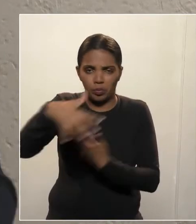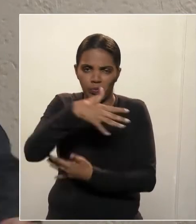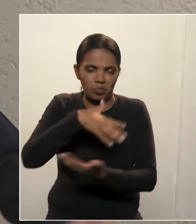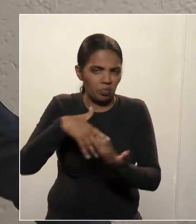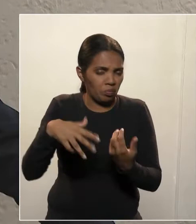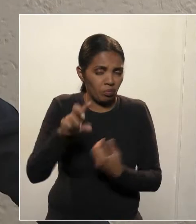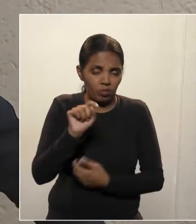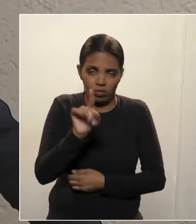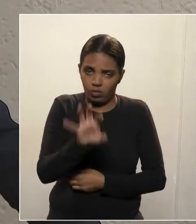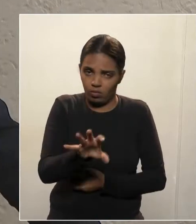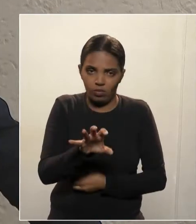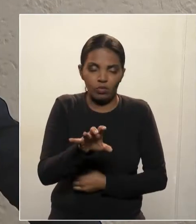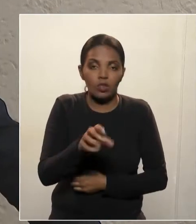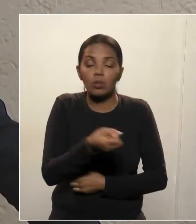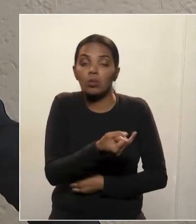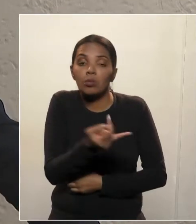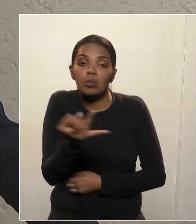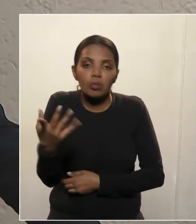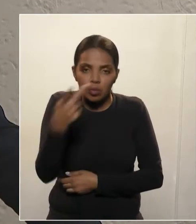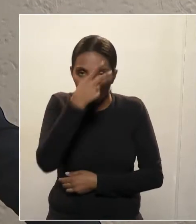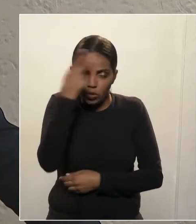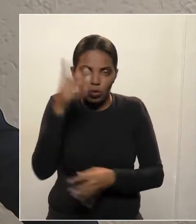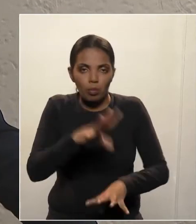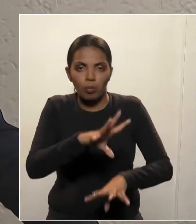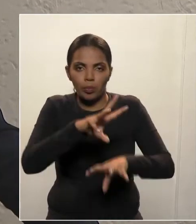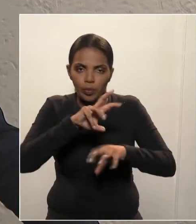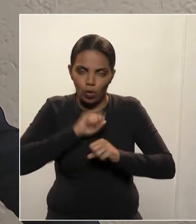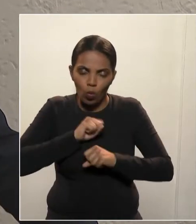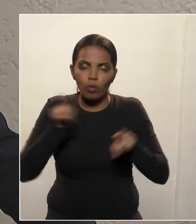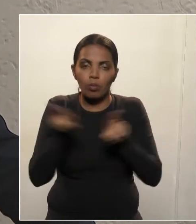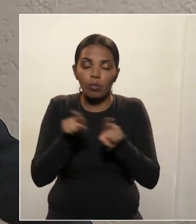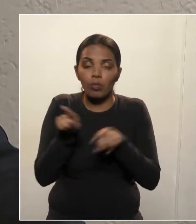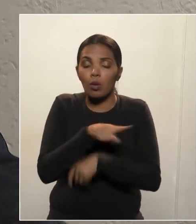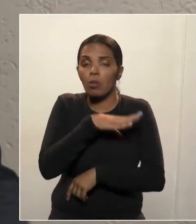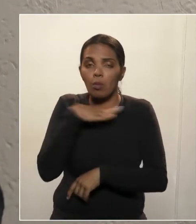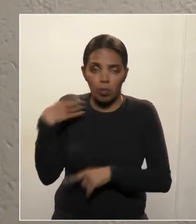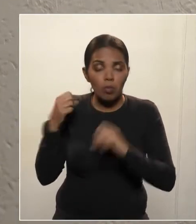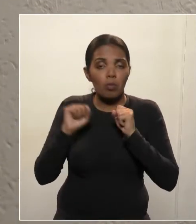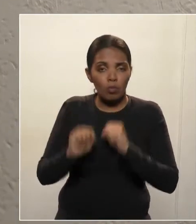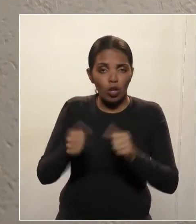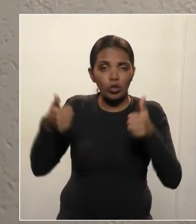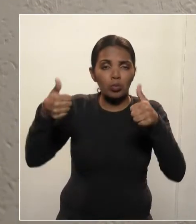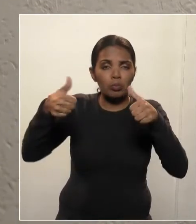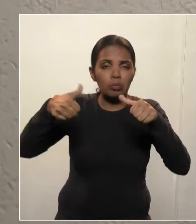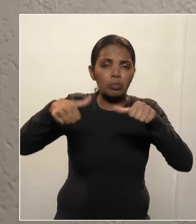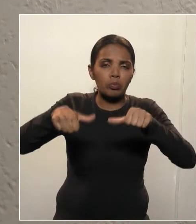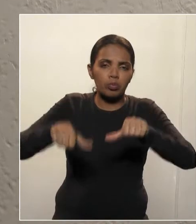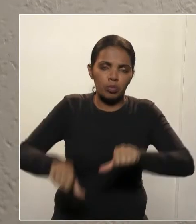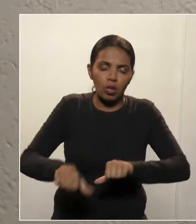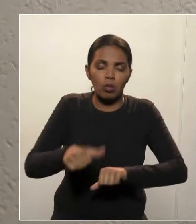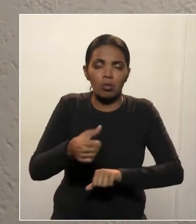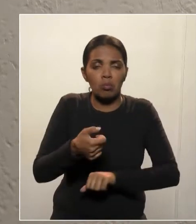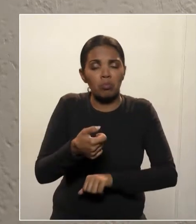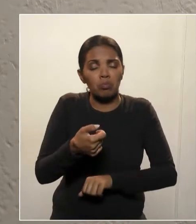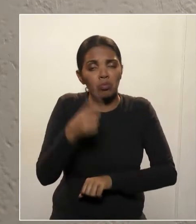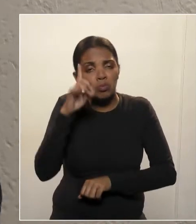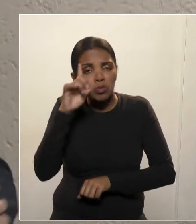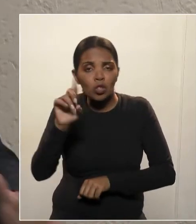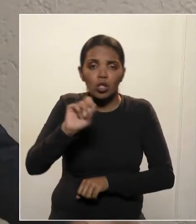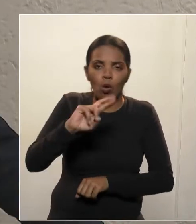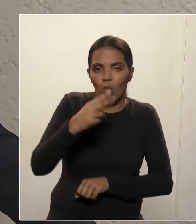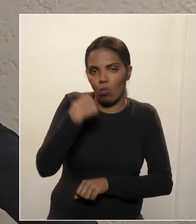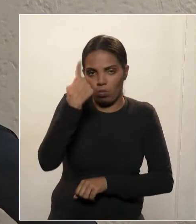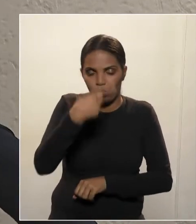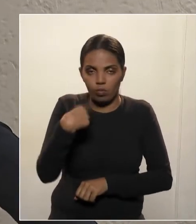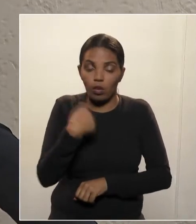O quadro de infectados e mortos, portanto, deve piorar nos próximos dias e talvez nas próximas horas. Diante